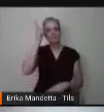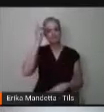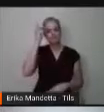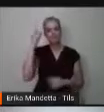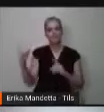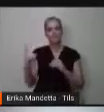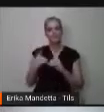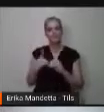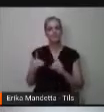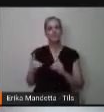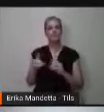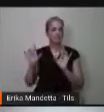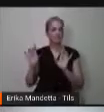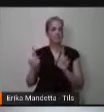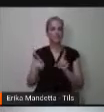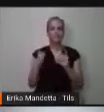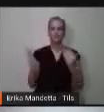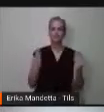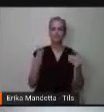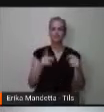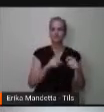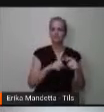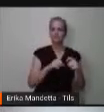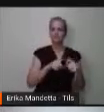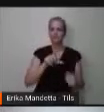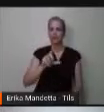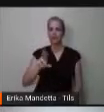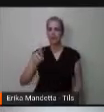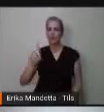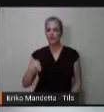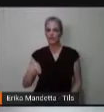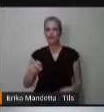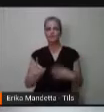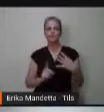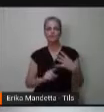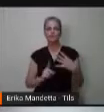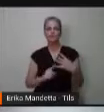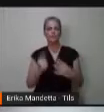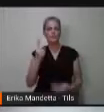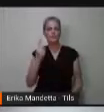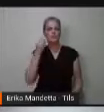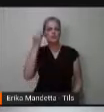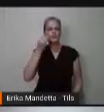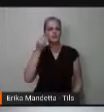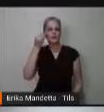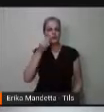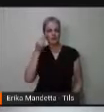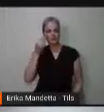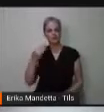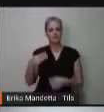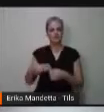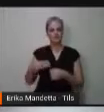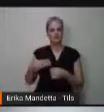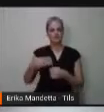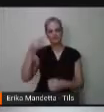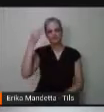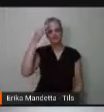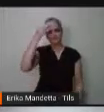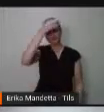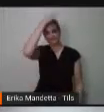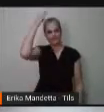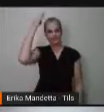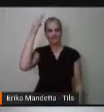médico, e uma breve experiência em um município capixaba, ou seja, vamos trazer uma experiência